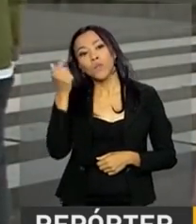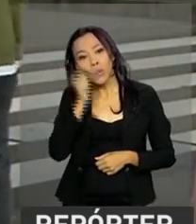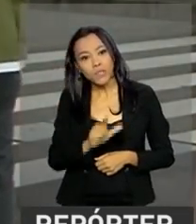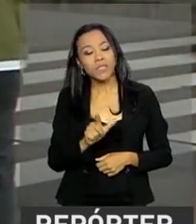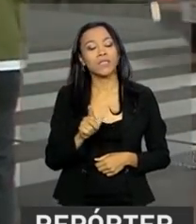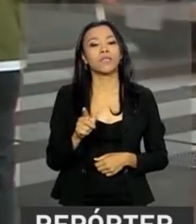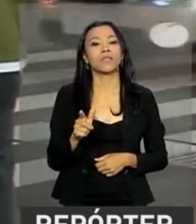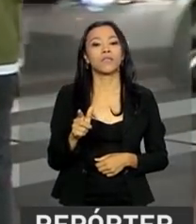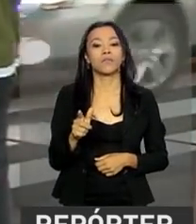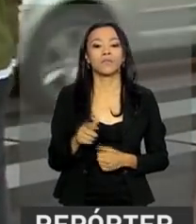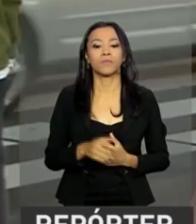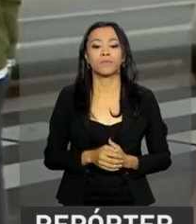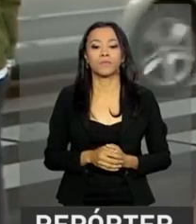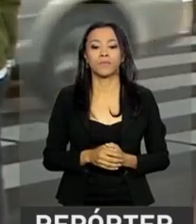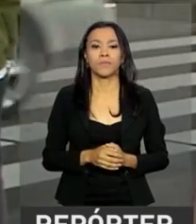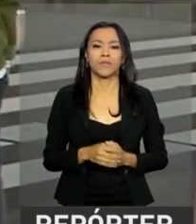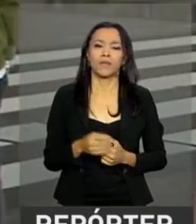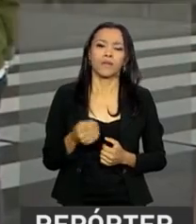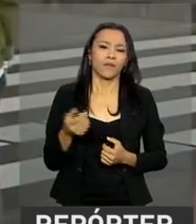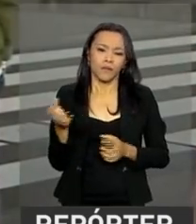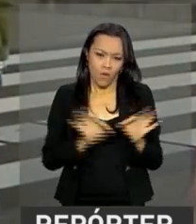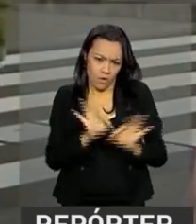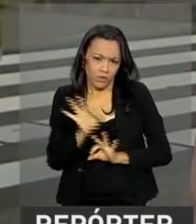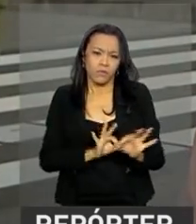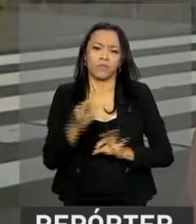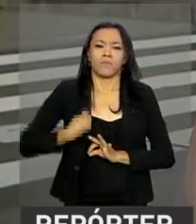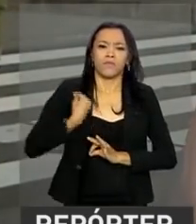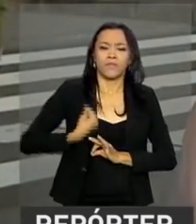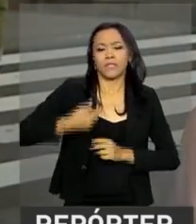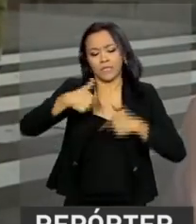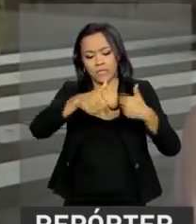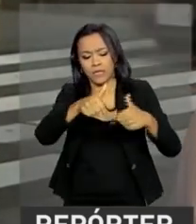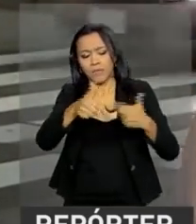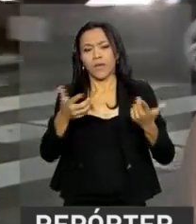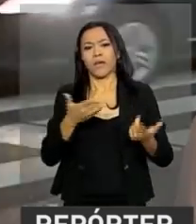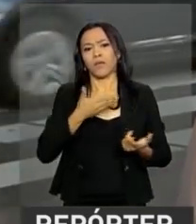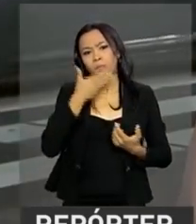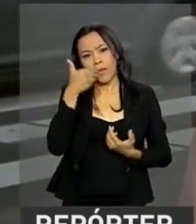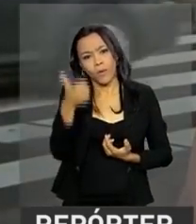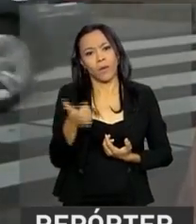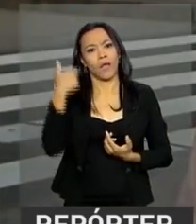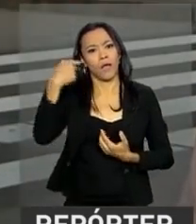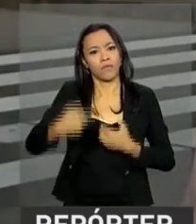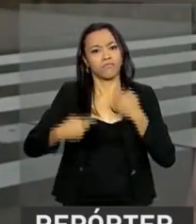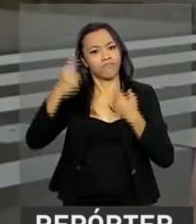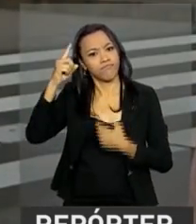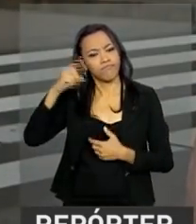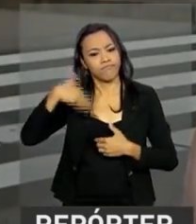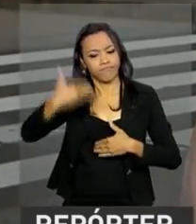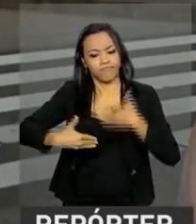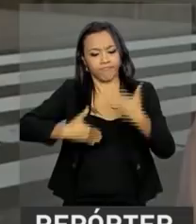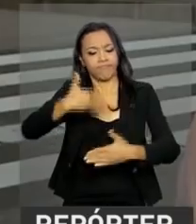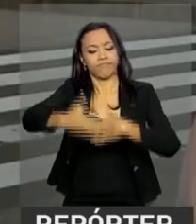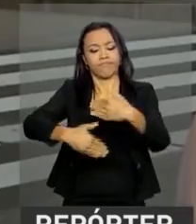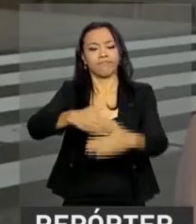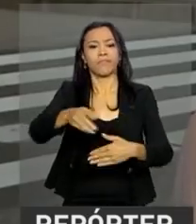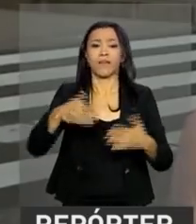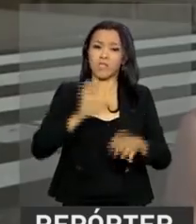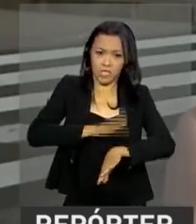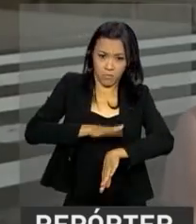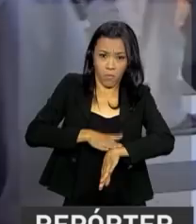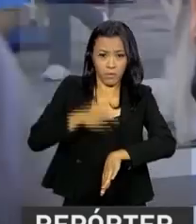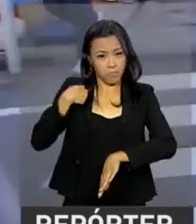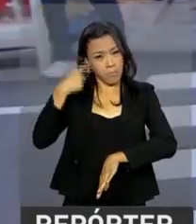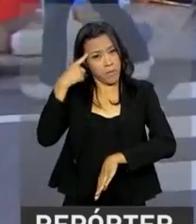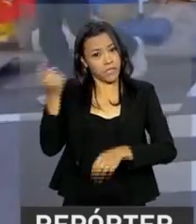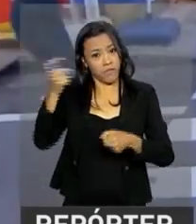vida assim, numa questão financeira, no trabalho. Melhorar cada dia, né? Então, nesse momento eu não penso em